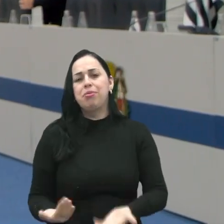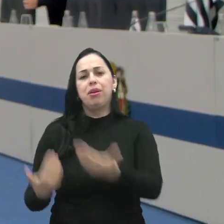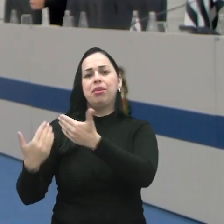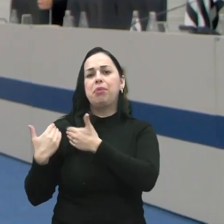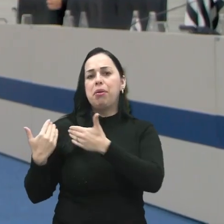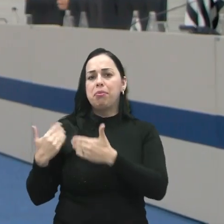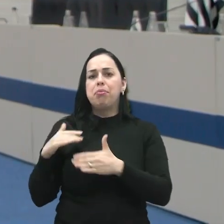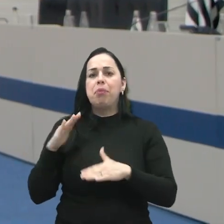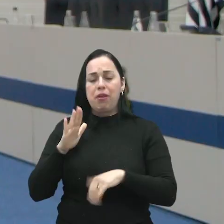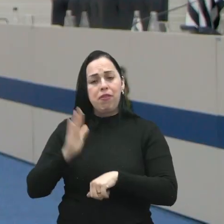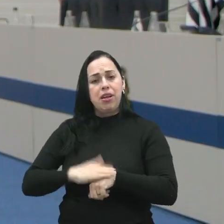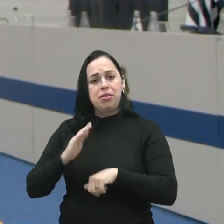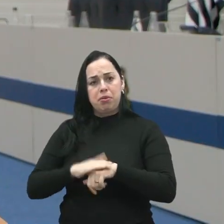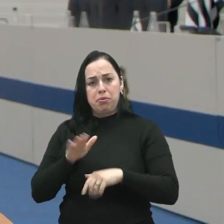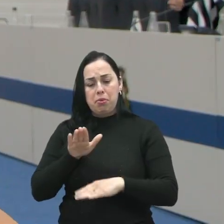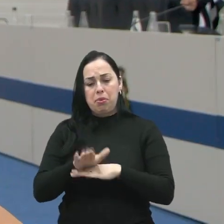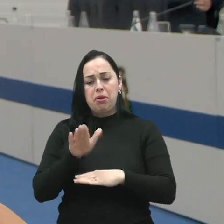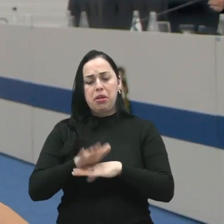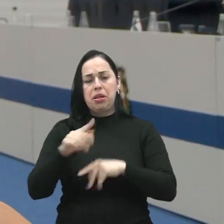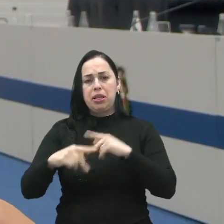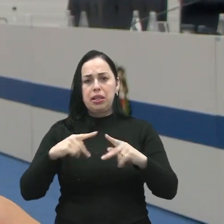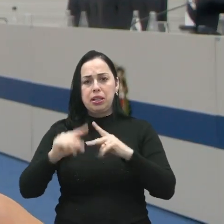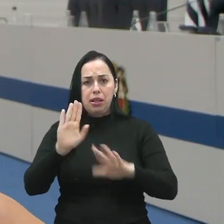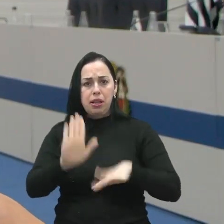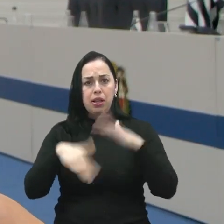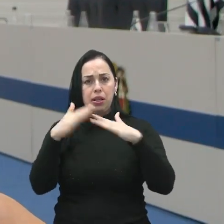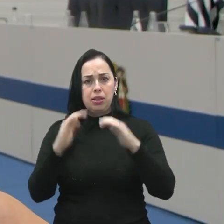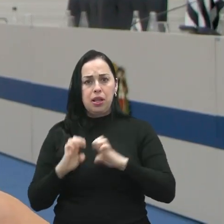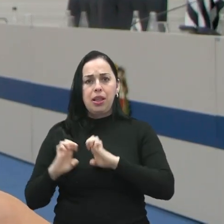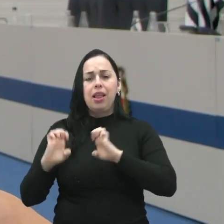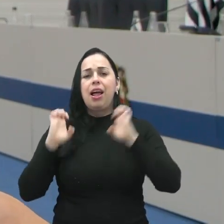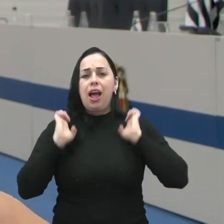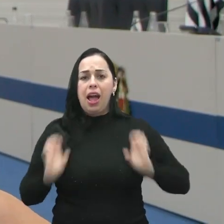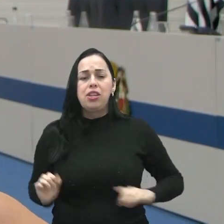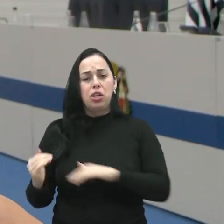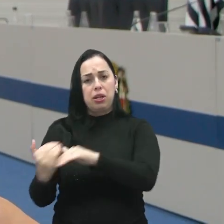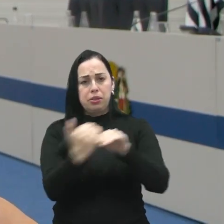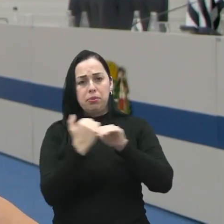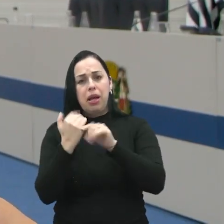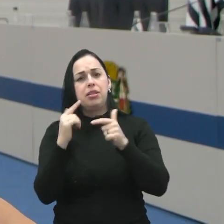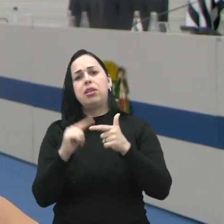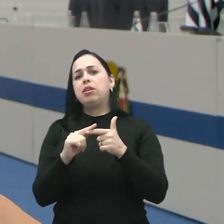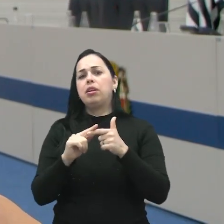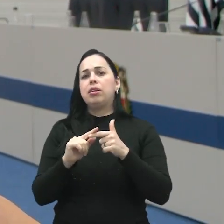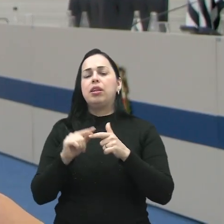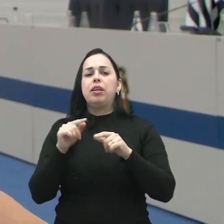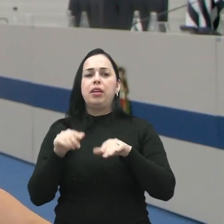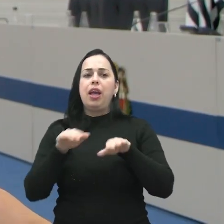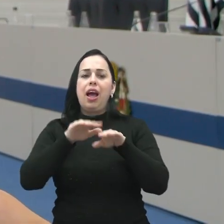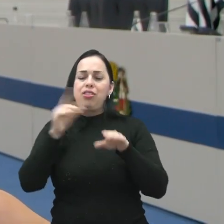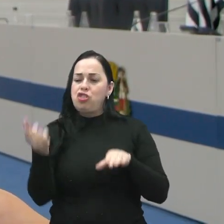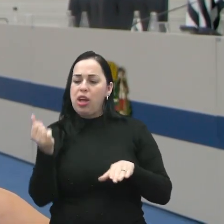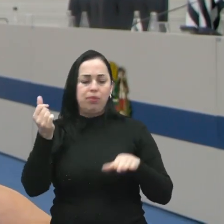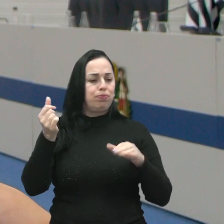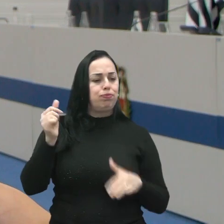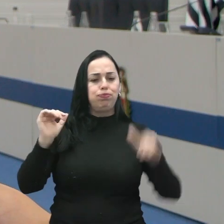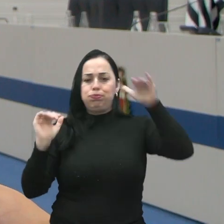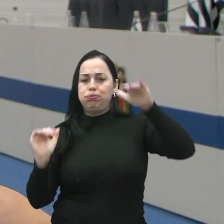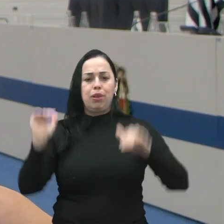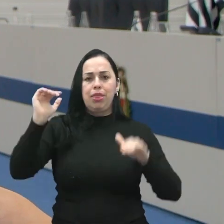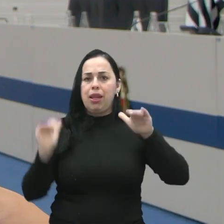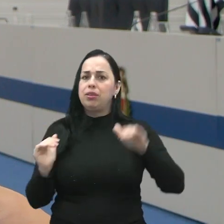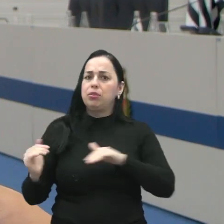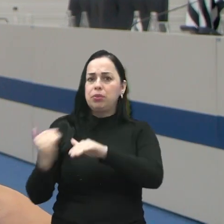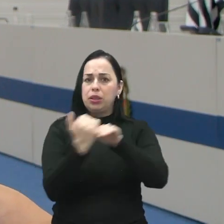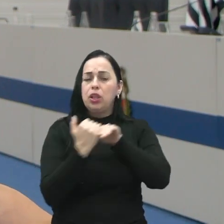né? Para construir uma cidade mais ética, uma cidade mais humana, uma cidade com menos desigualdade social, com que todos tenham o que comer,